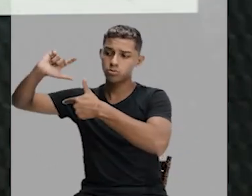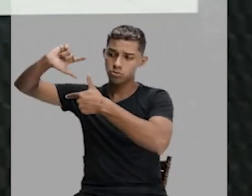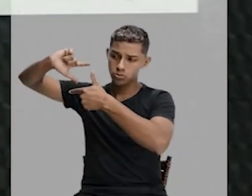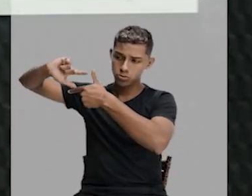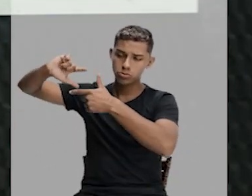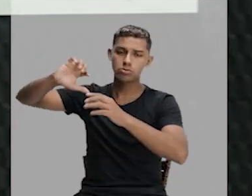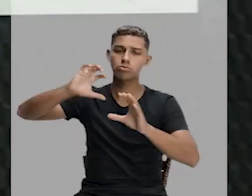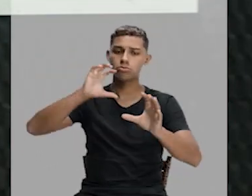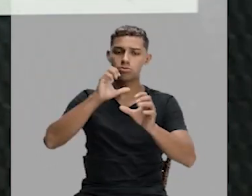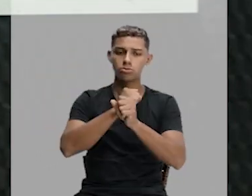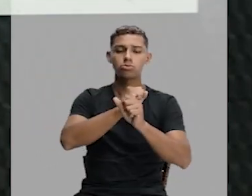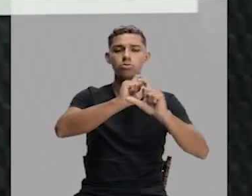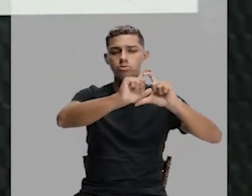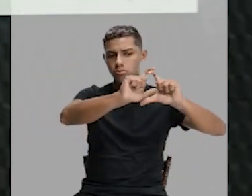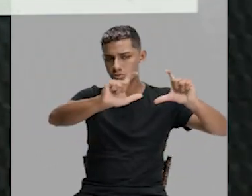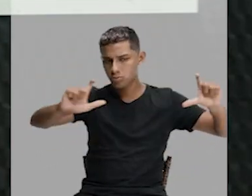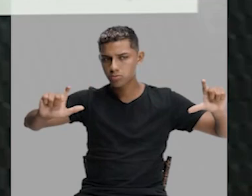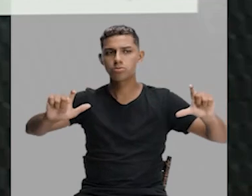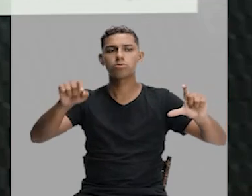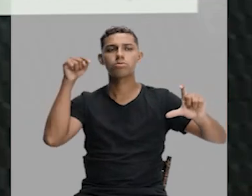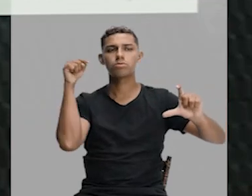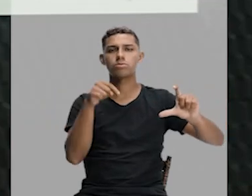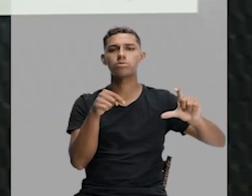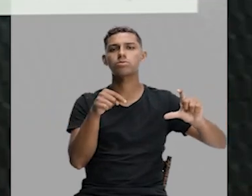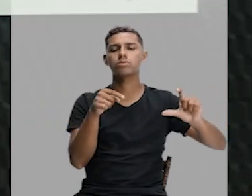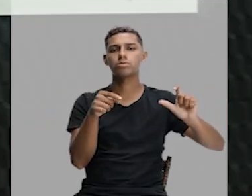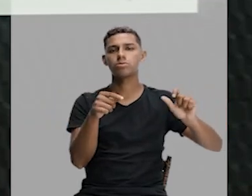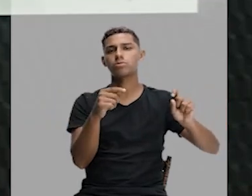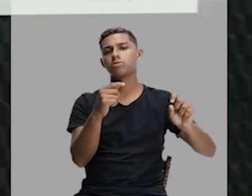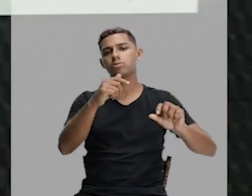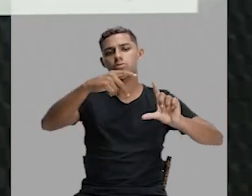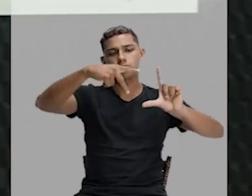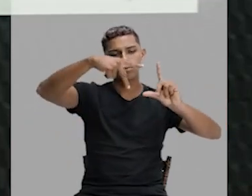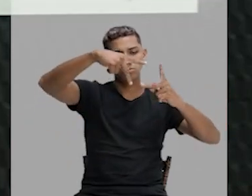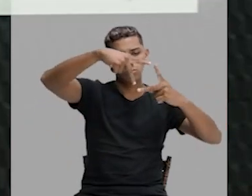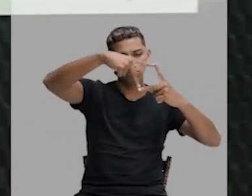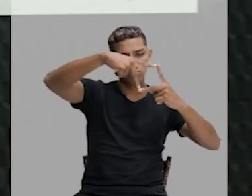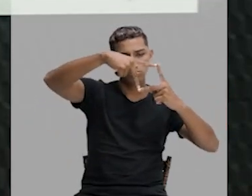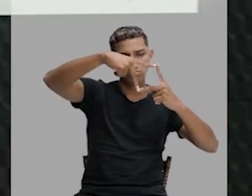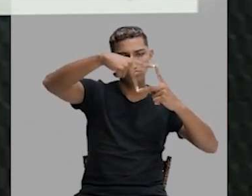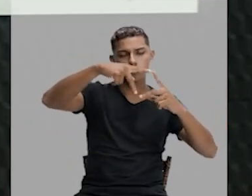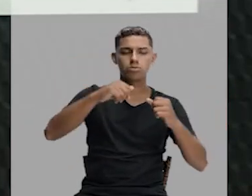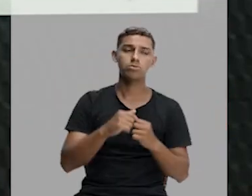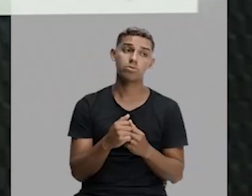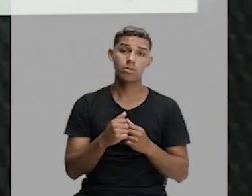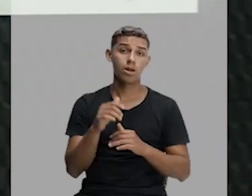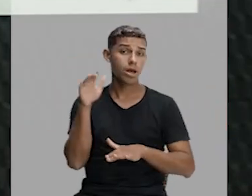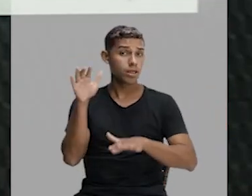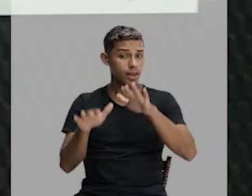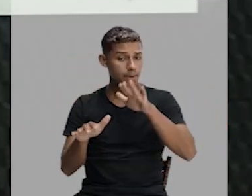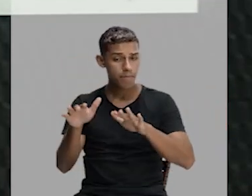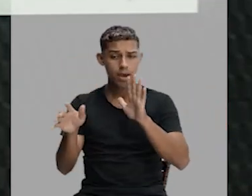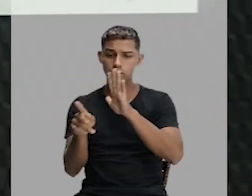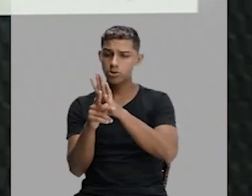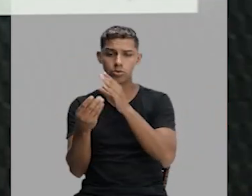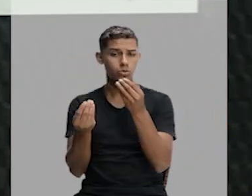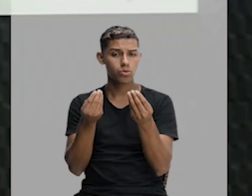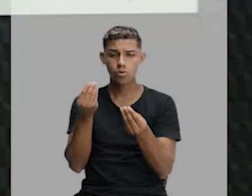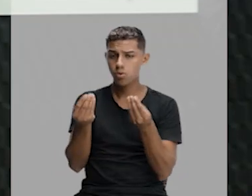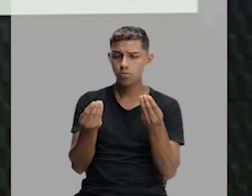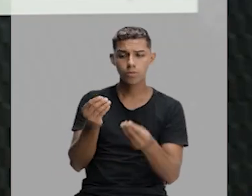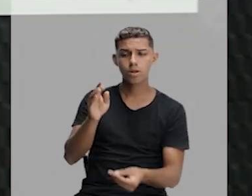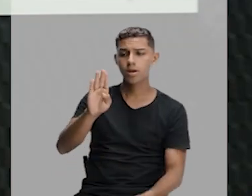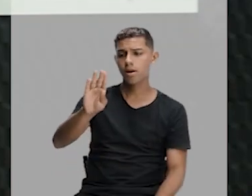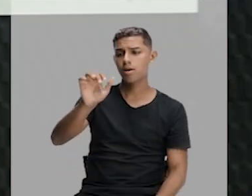hexágono, certo? E aí, outra coisa, quantas faces laterais vão ter? Depende. Depende também de quem for a tua